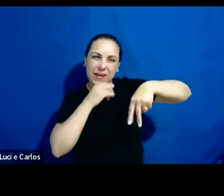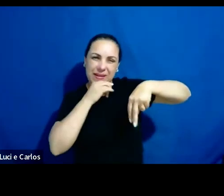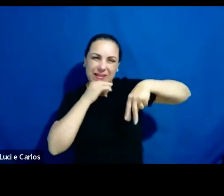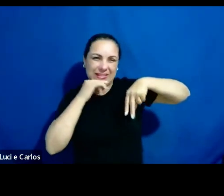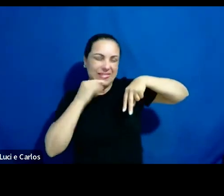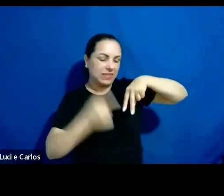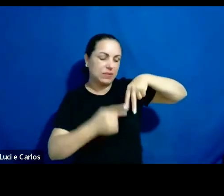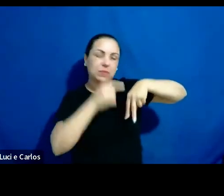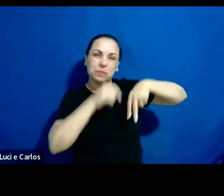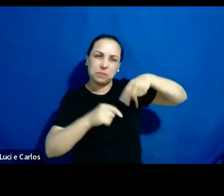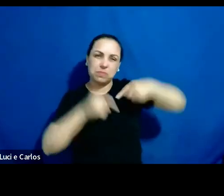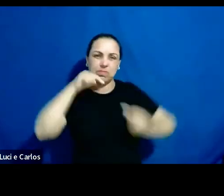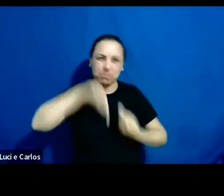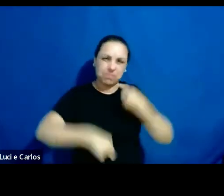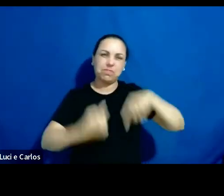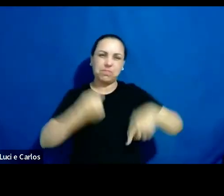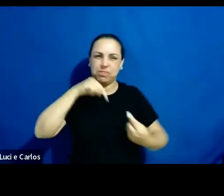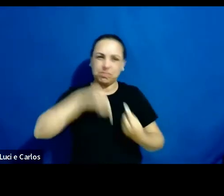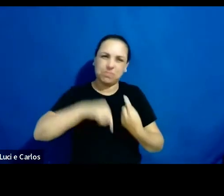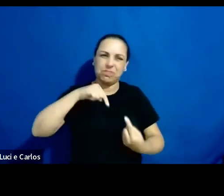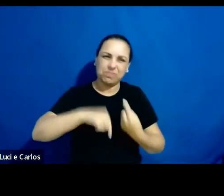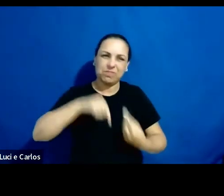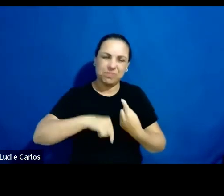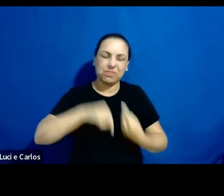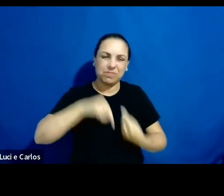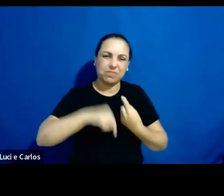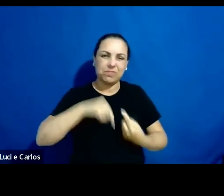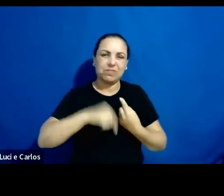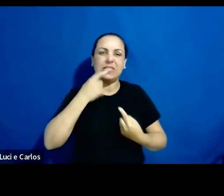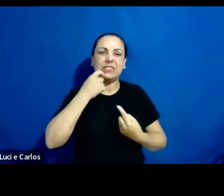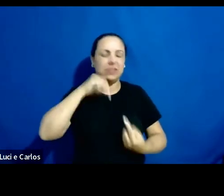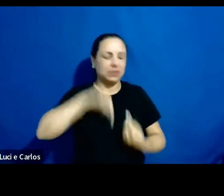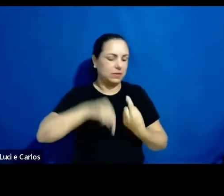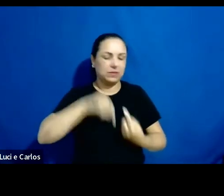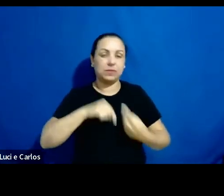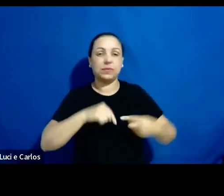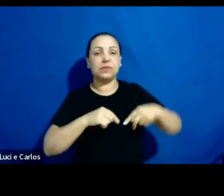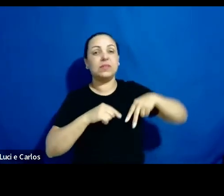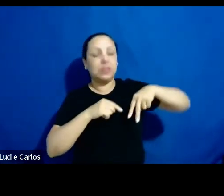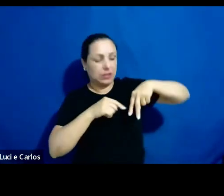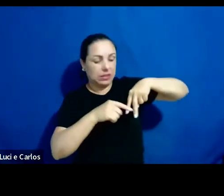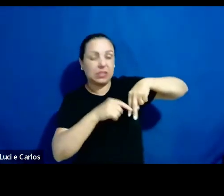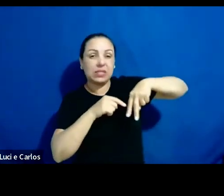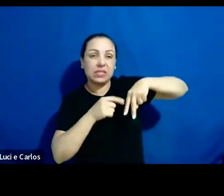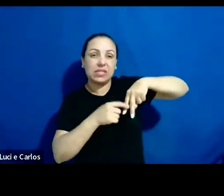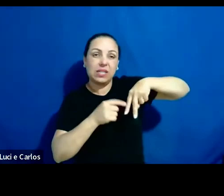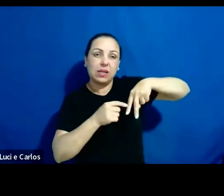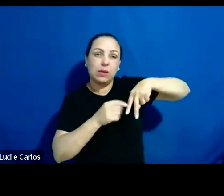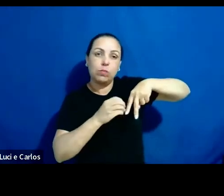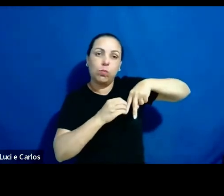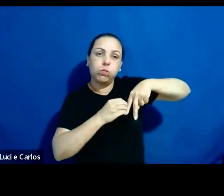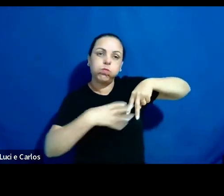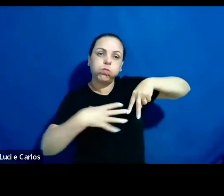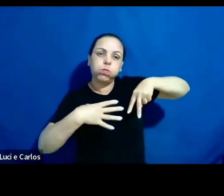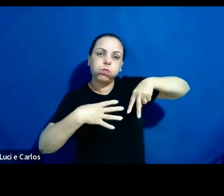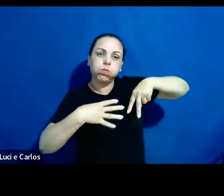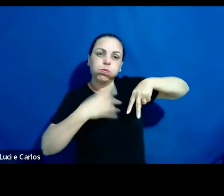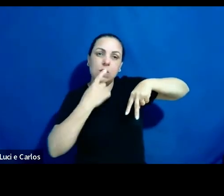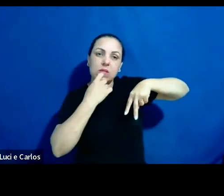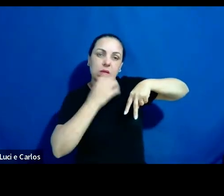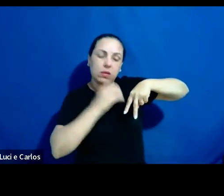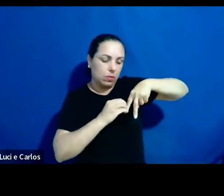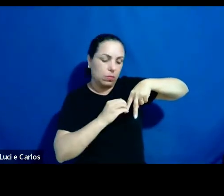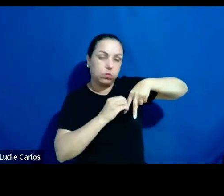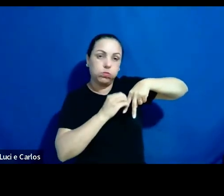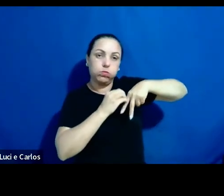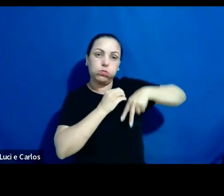problemas de trombos, de má circulação, comece a trabalhar isso aí, tá? A